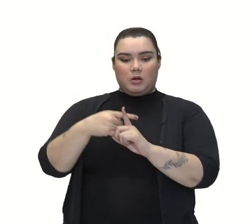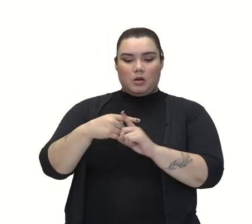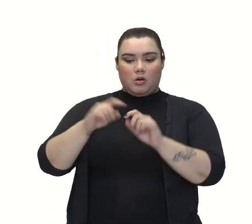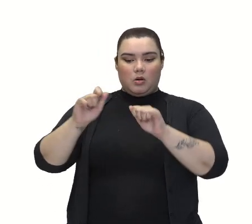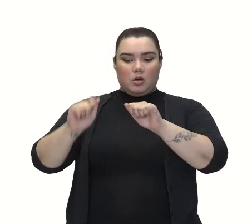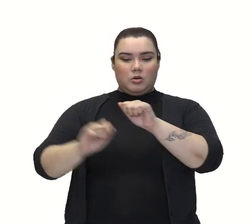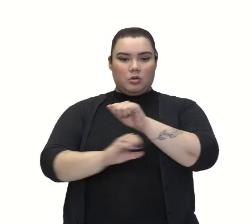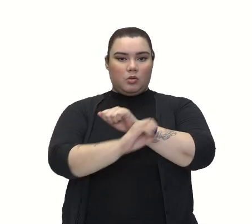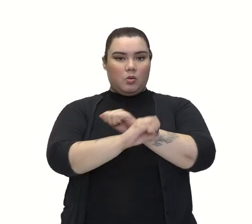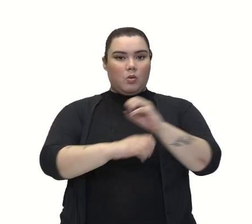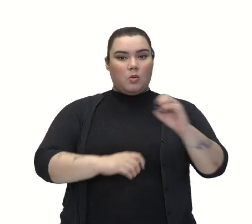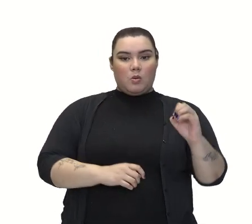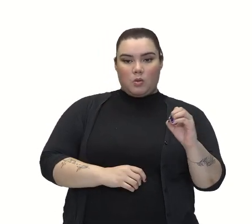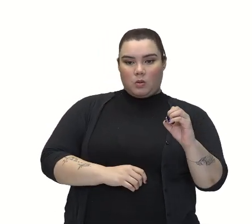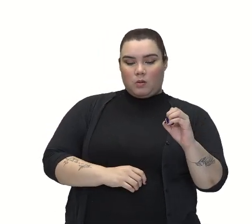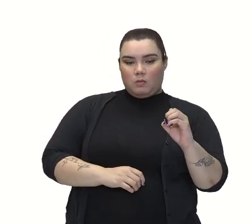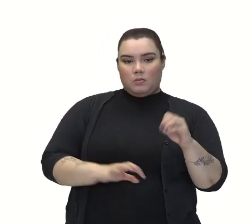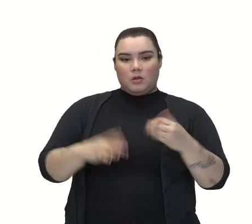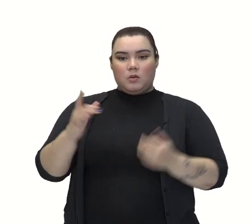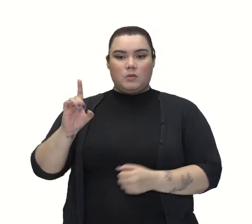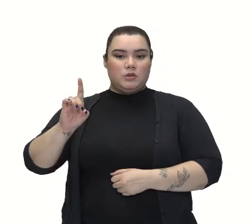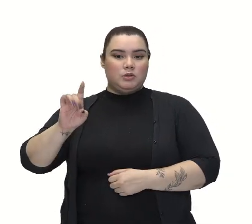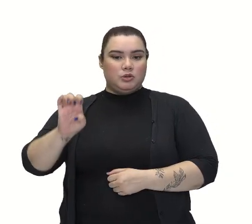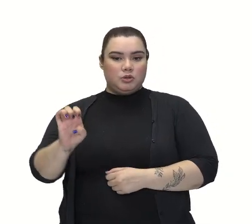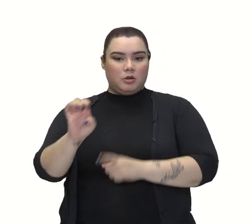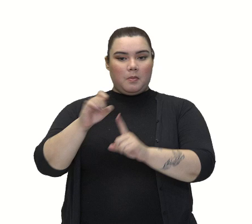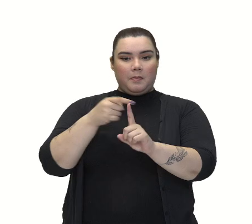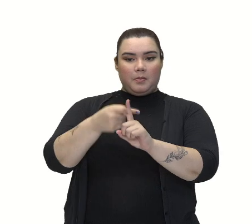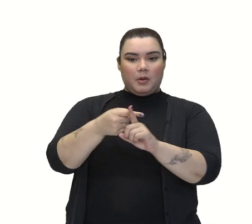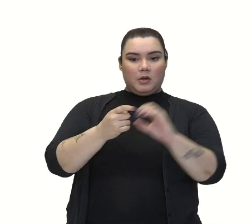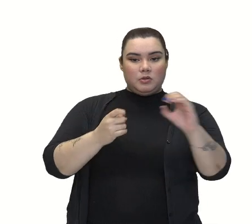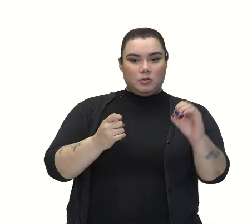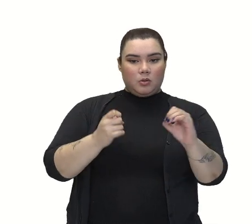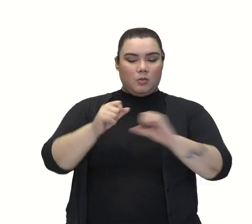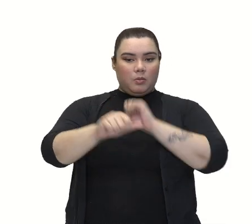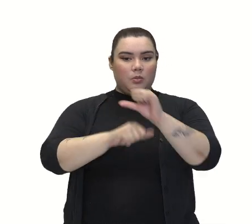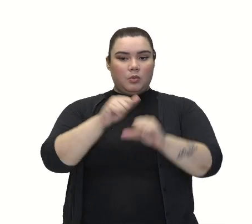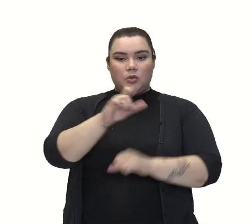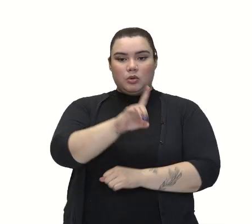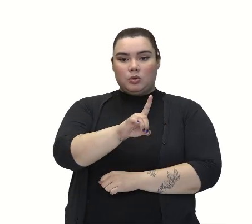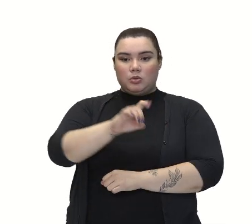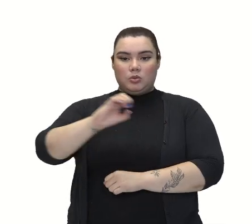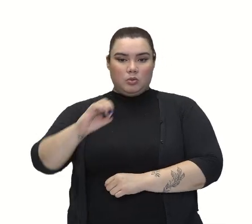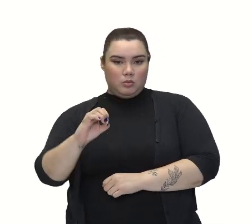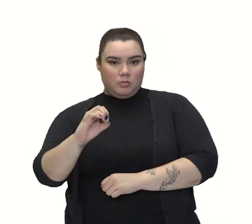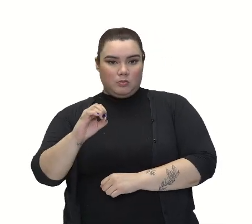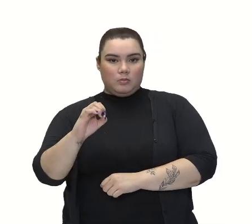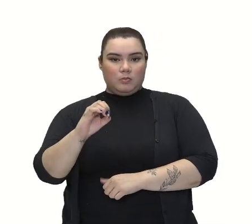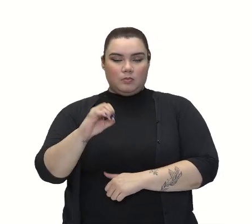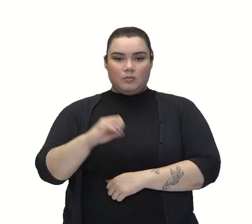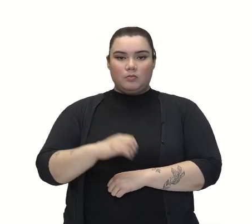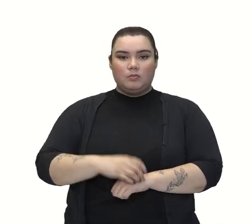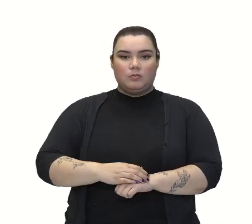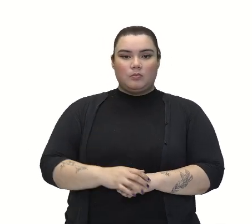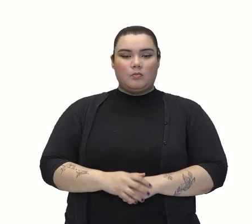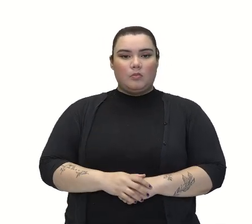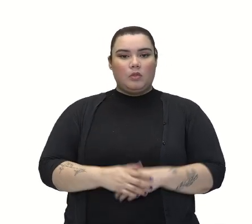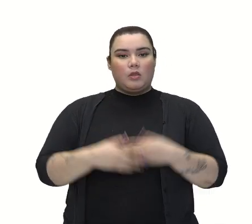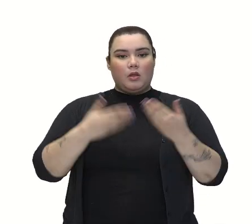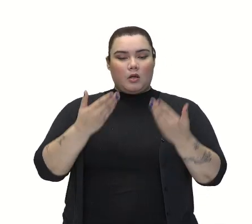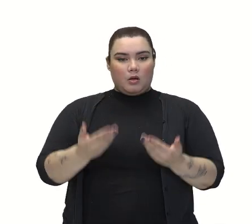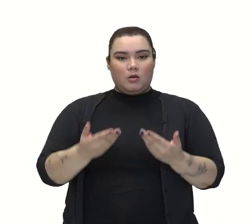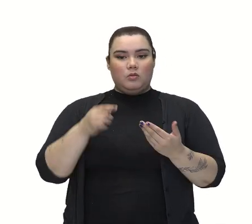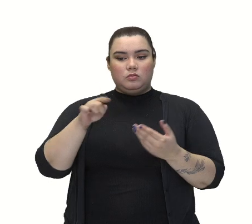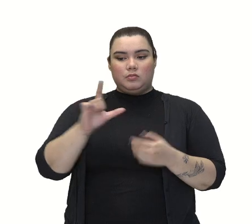artigo o. Por isso que aqui nós temos, certo? Um artigo acompanhando, mas